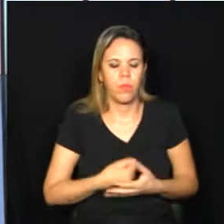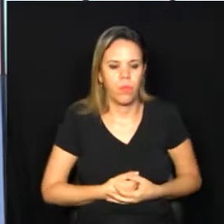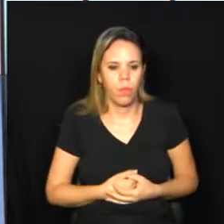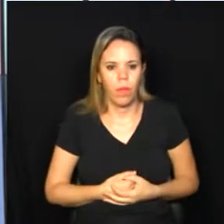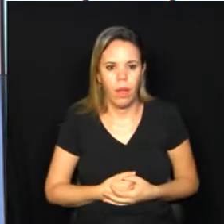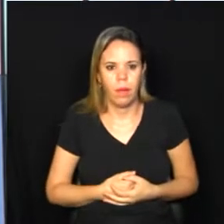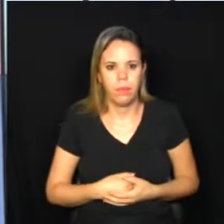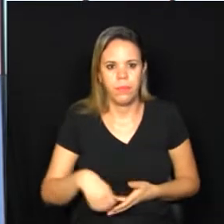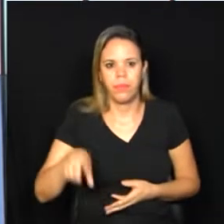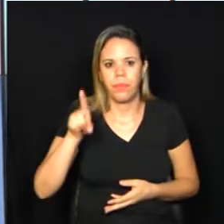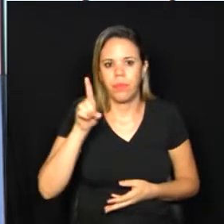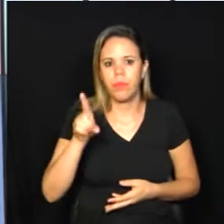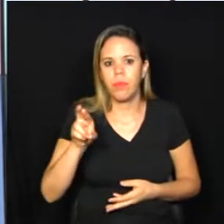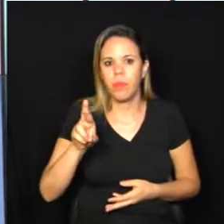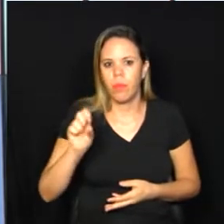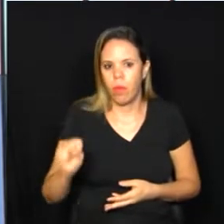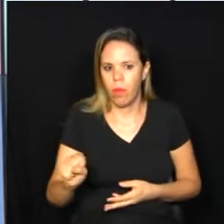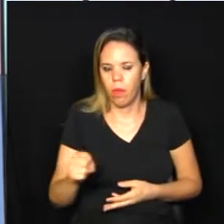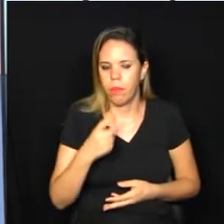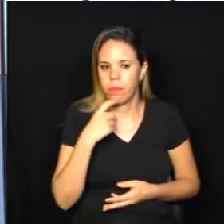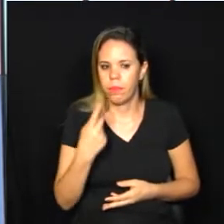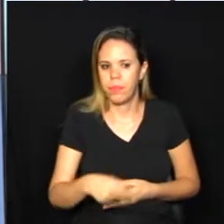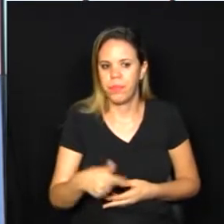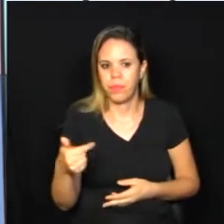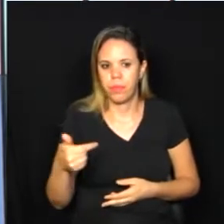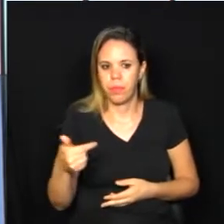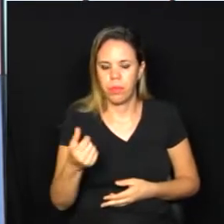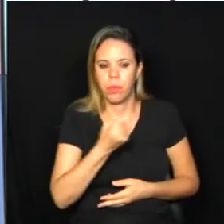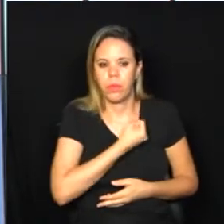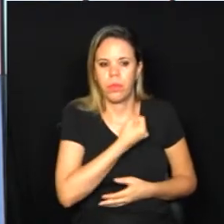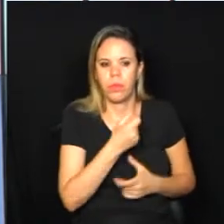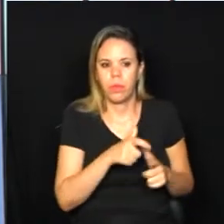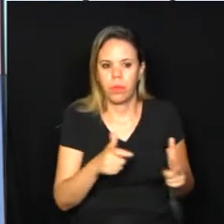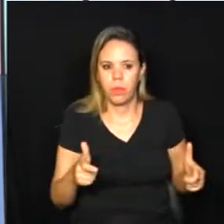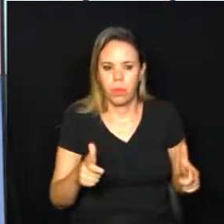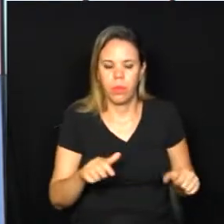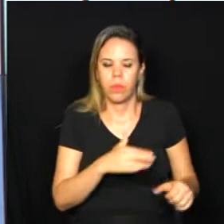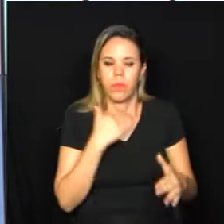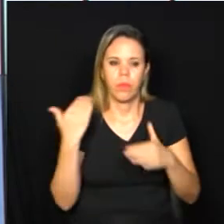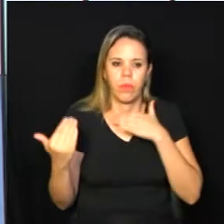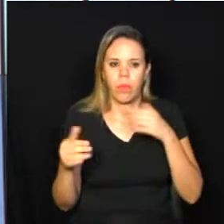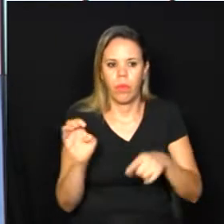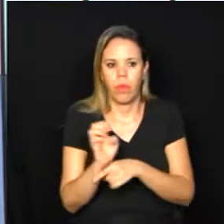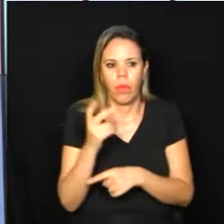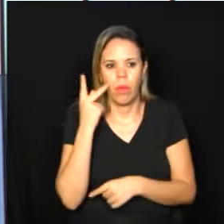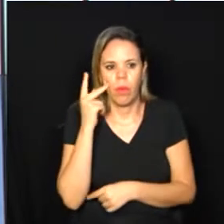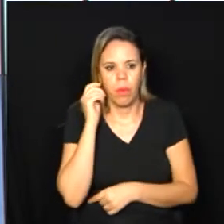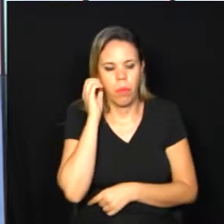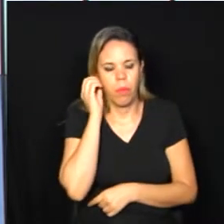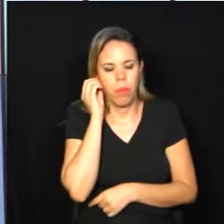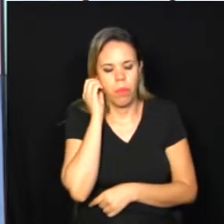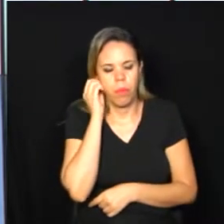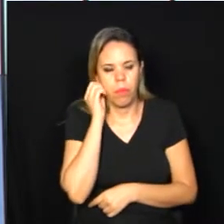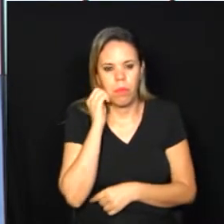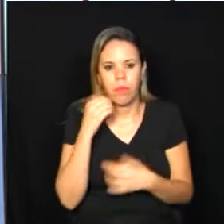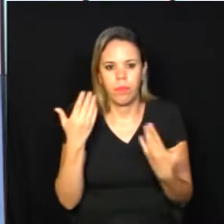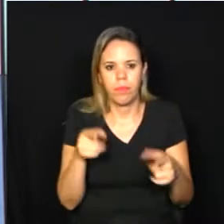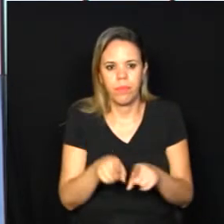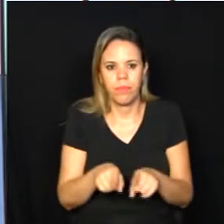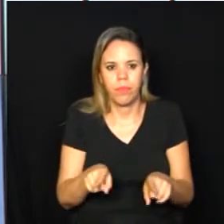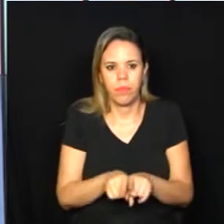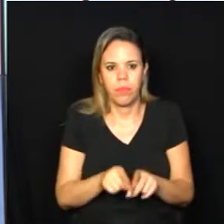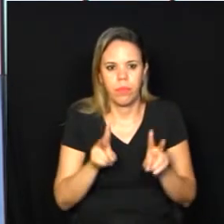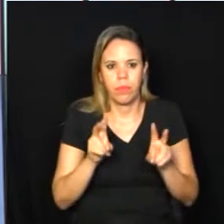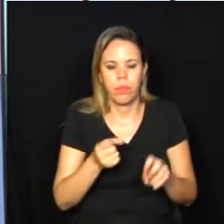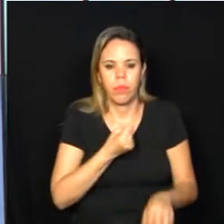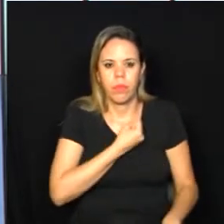o DRS Campinas é o segundo em número de casos e óbitos no estado de São Paulo. E também em relação ao